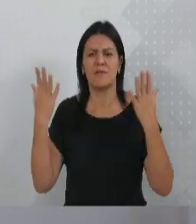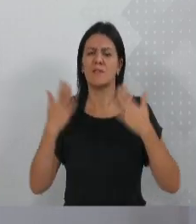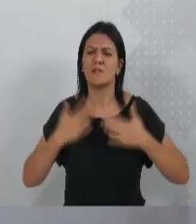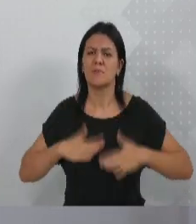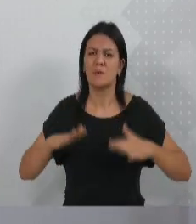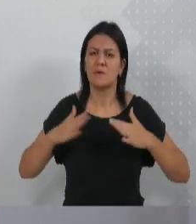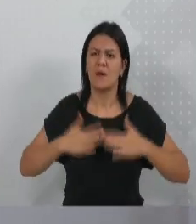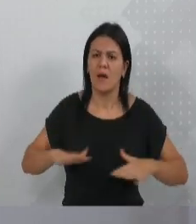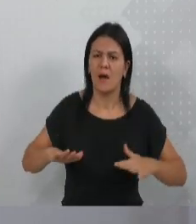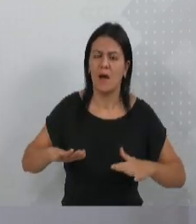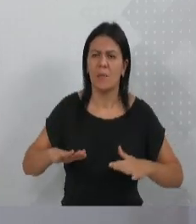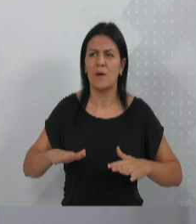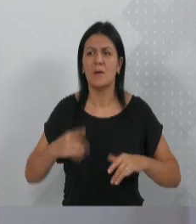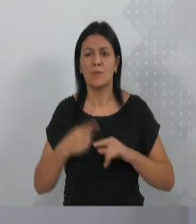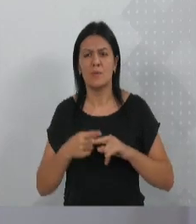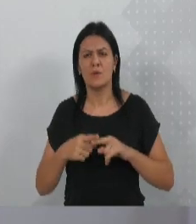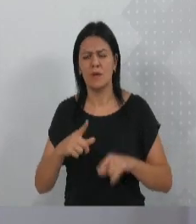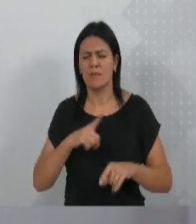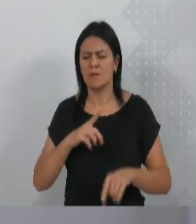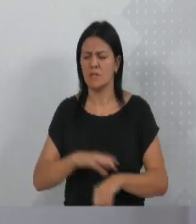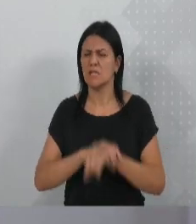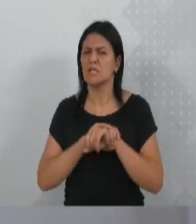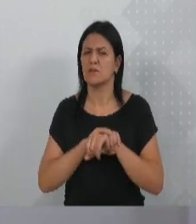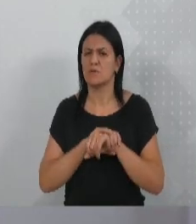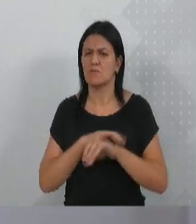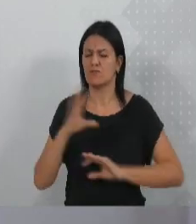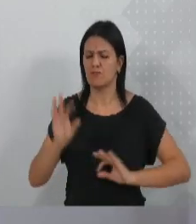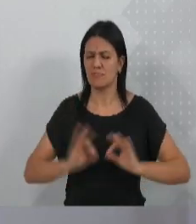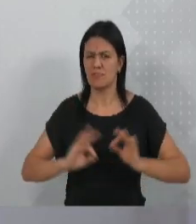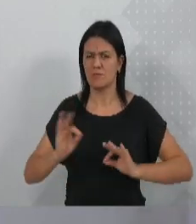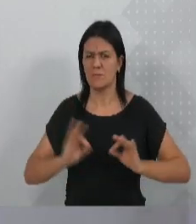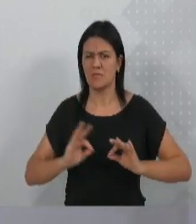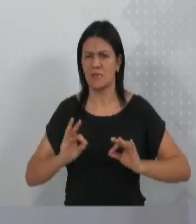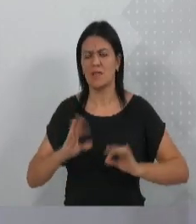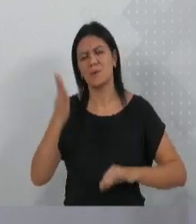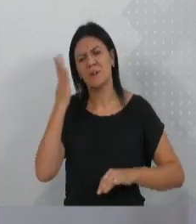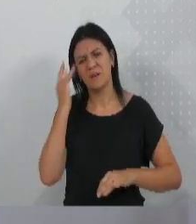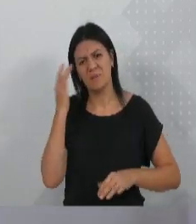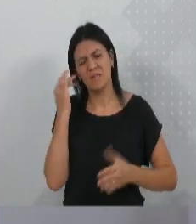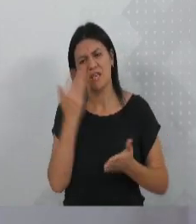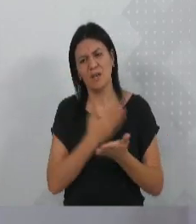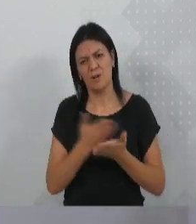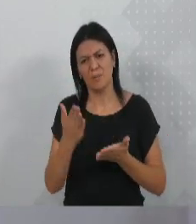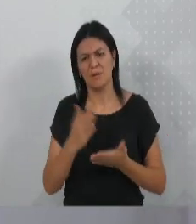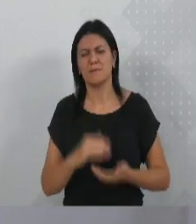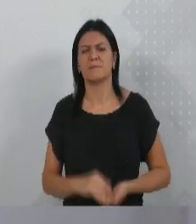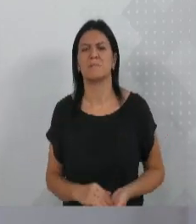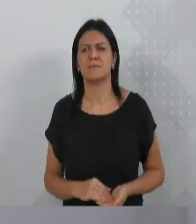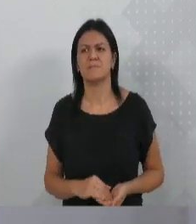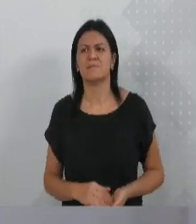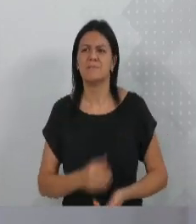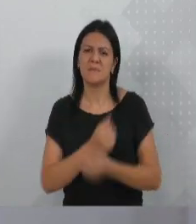sossegado que vai ter segurança que vai est tudo muito organizado a par de amanhã na nossa otoba um abraço a todos